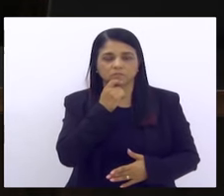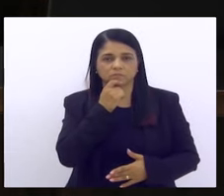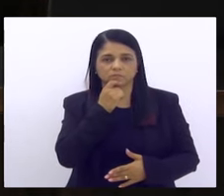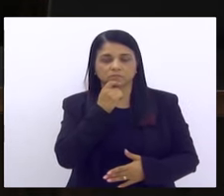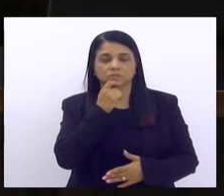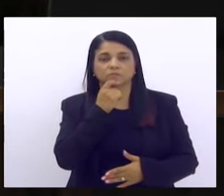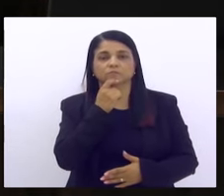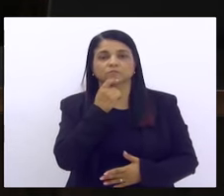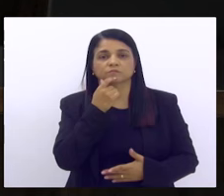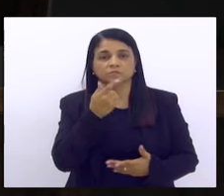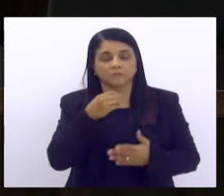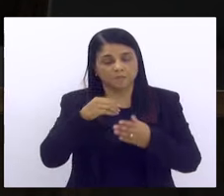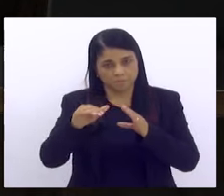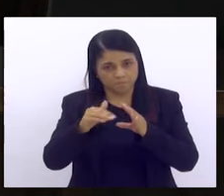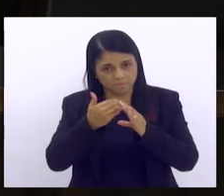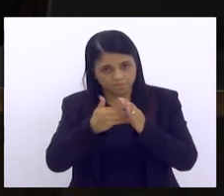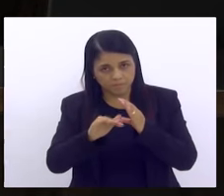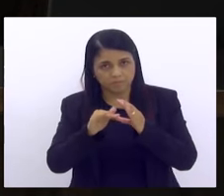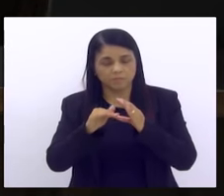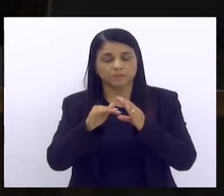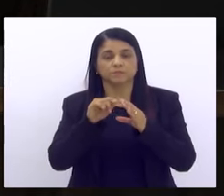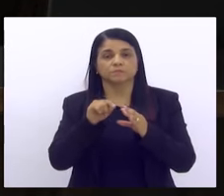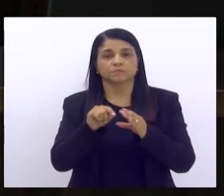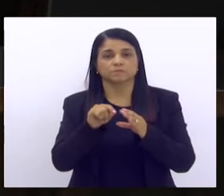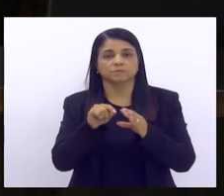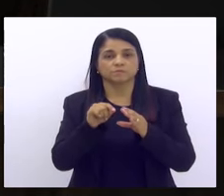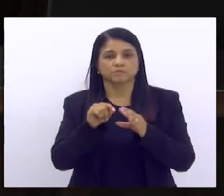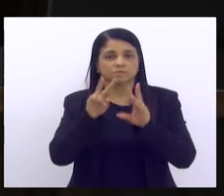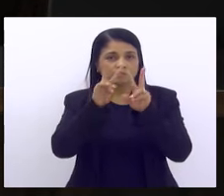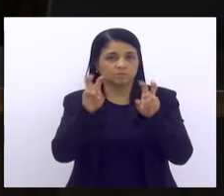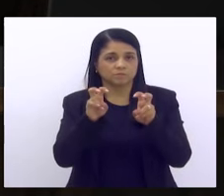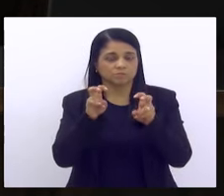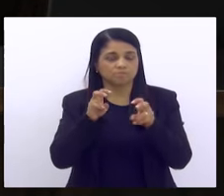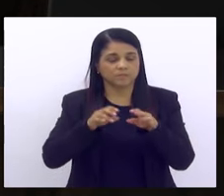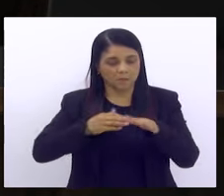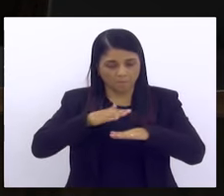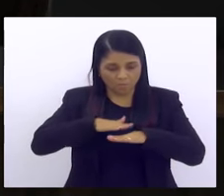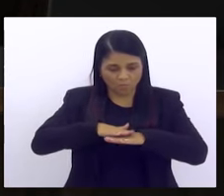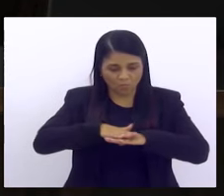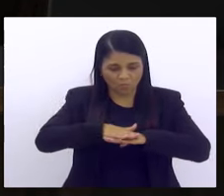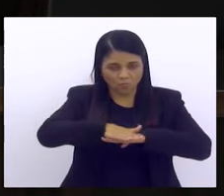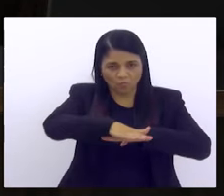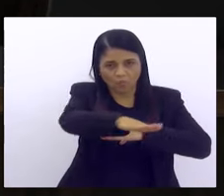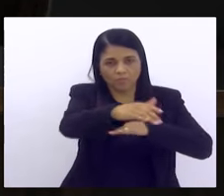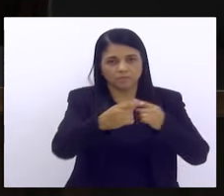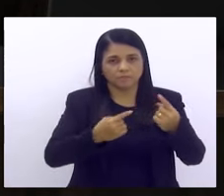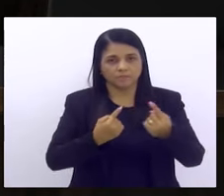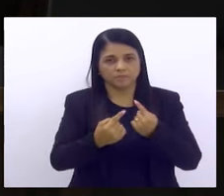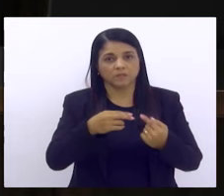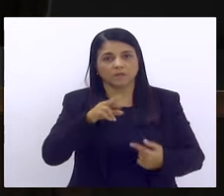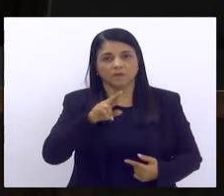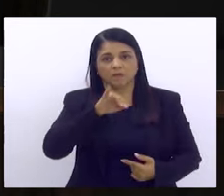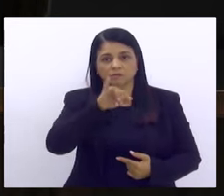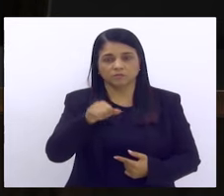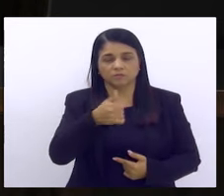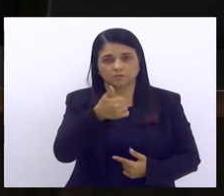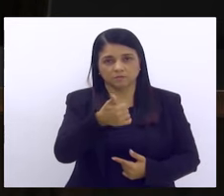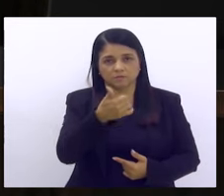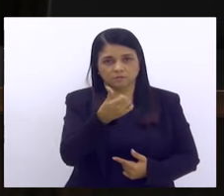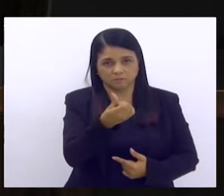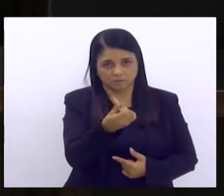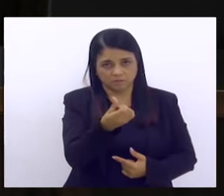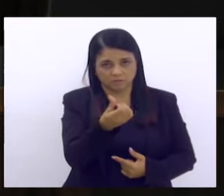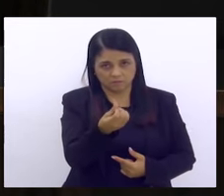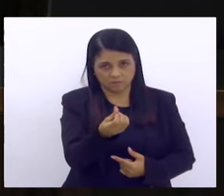governador Cláudio Castro, envio de mensagem dispondo sobre o recapeamento e pavimentação da RJ-116